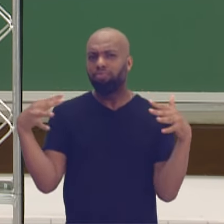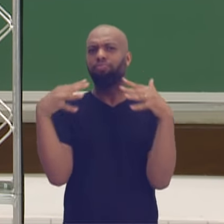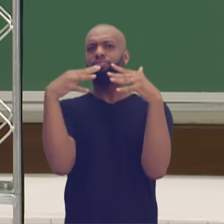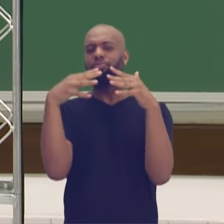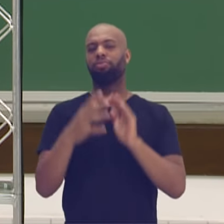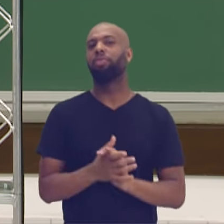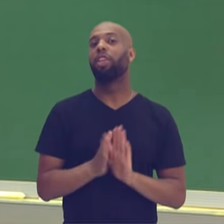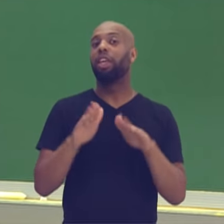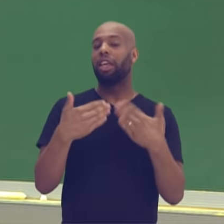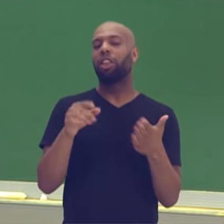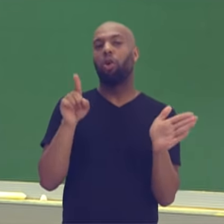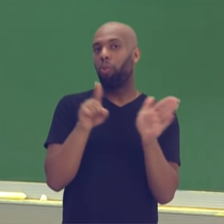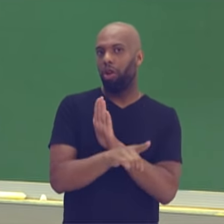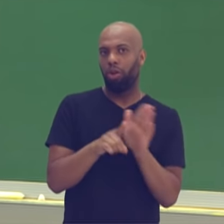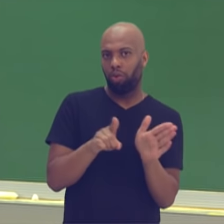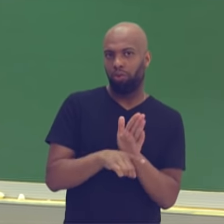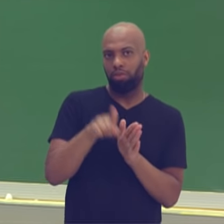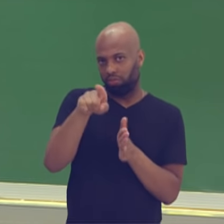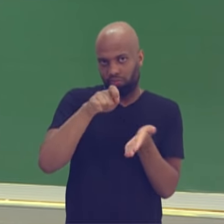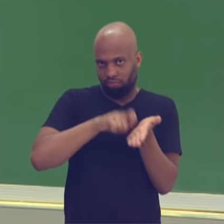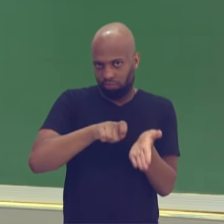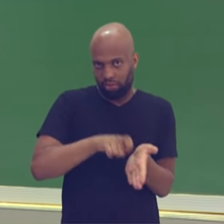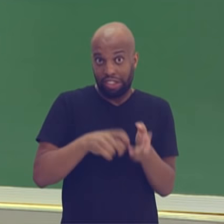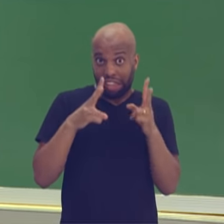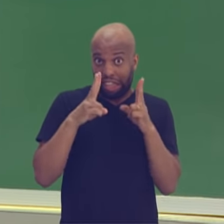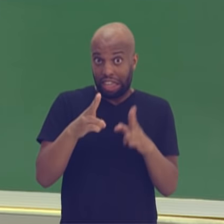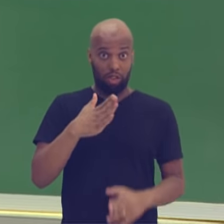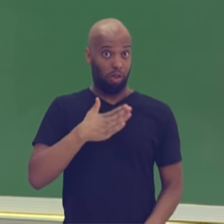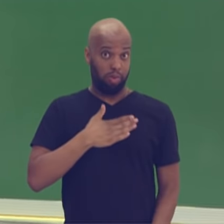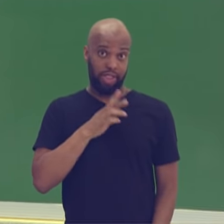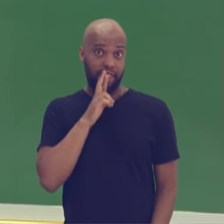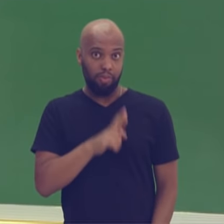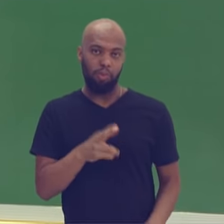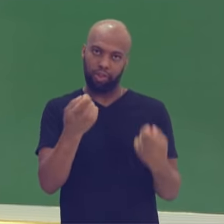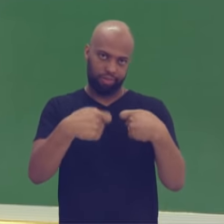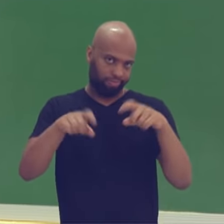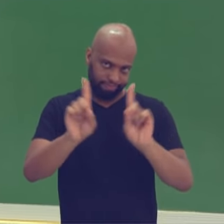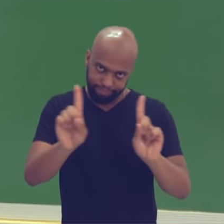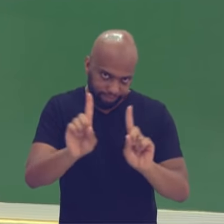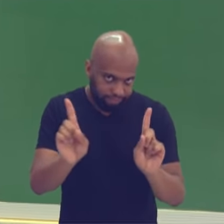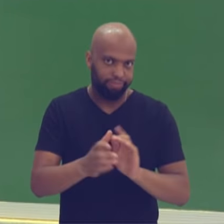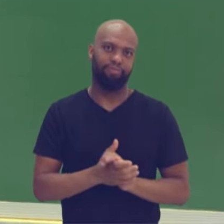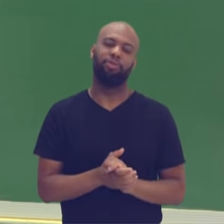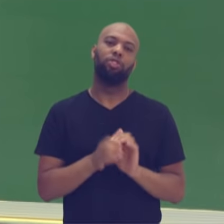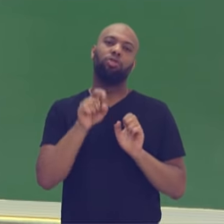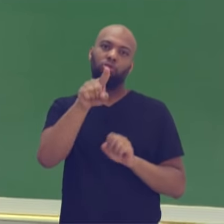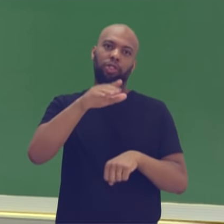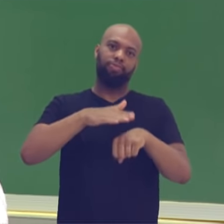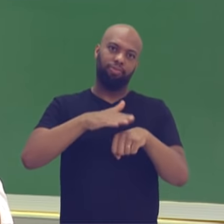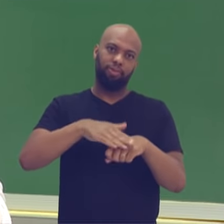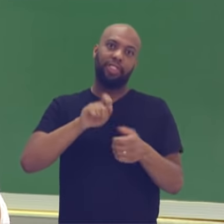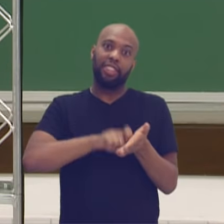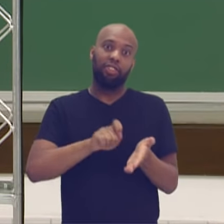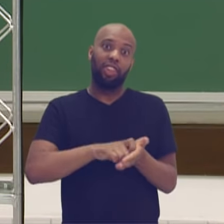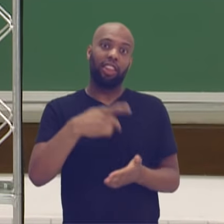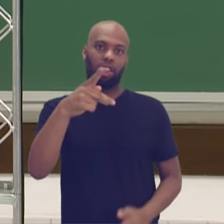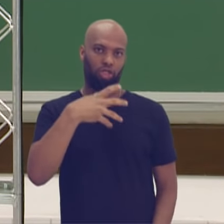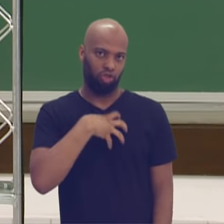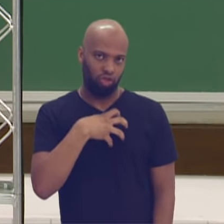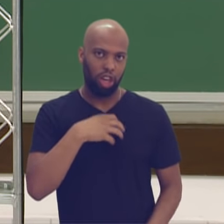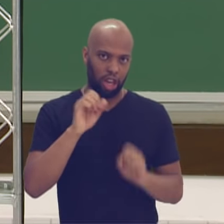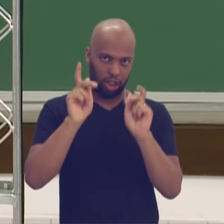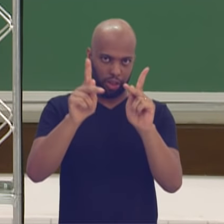são questões discursivas, não precisa estar igualzinho a resposta que a professora vai dar para vocês. Vocês podem escrever com as palavras de vocês,